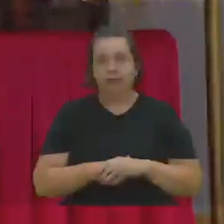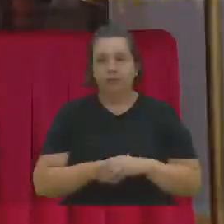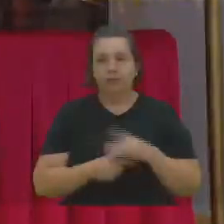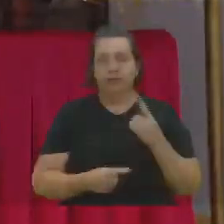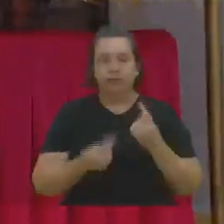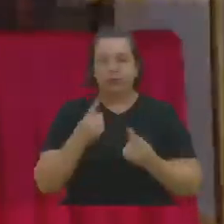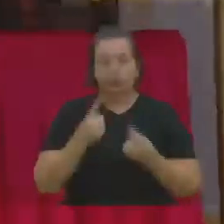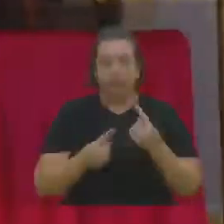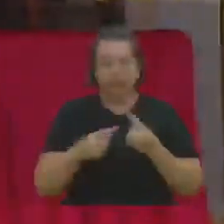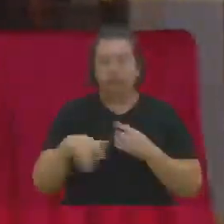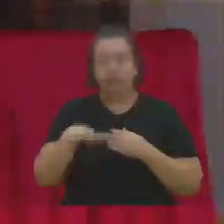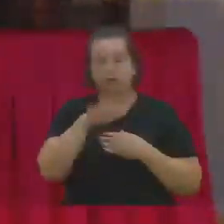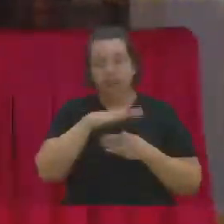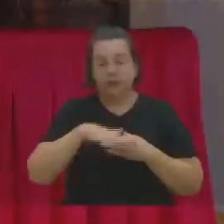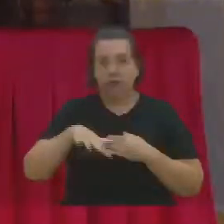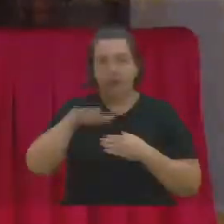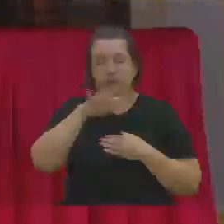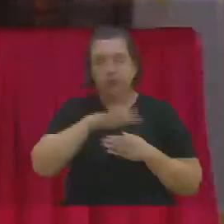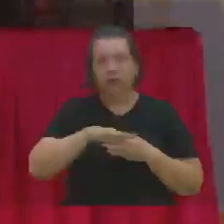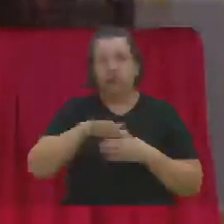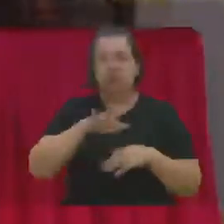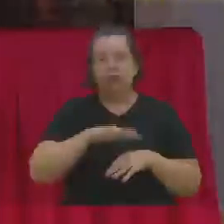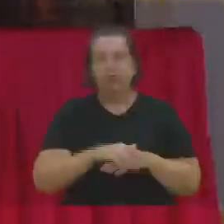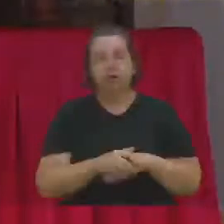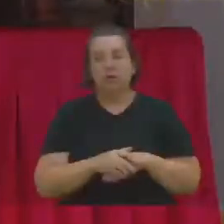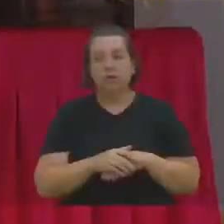Quais áreas da nossa vida